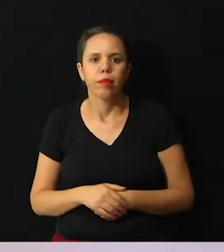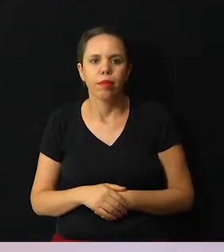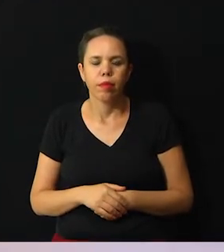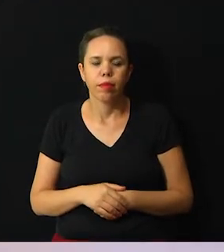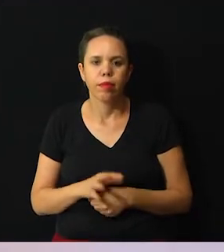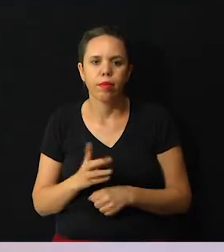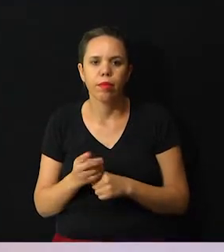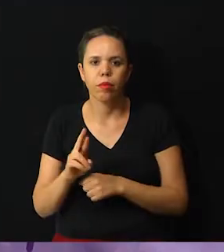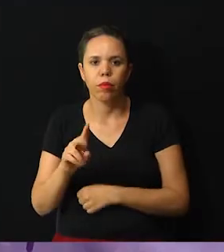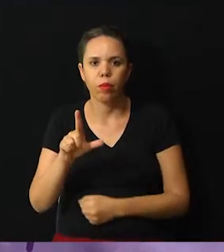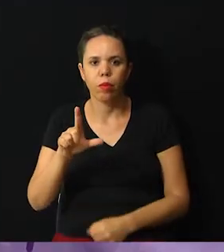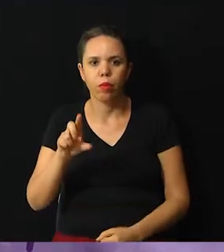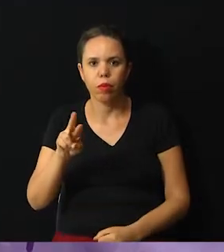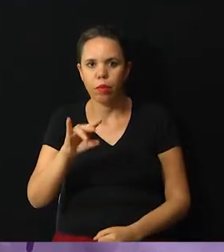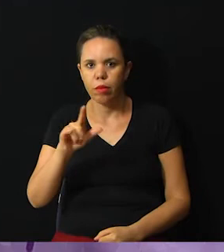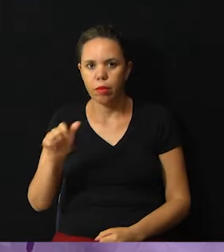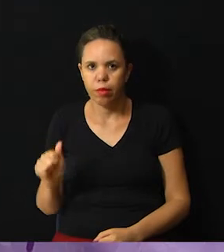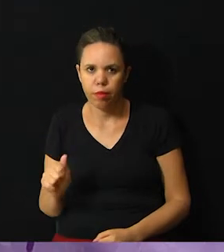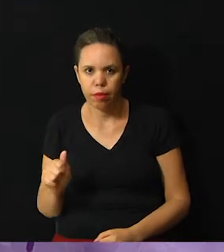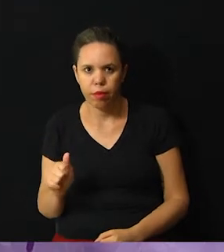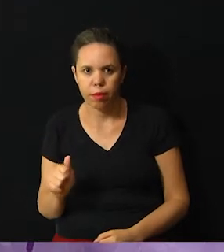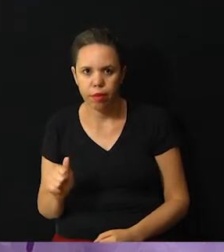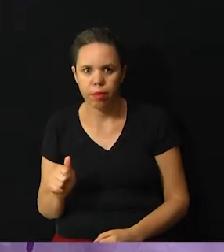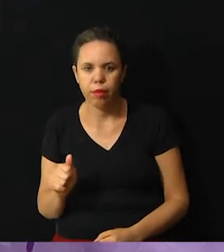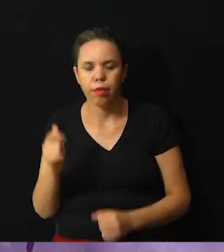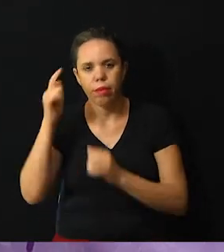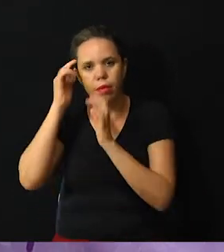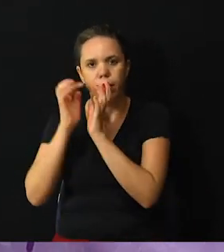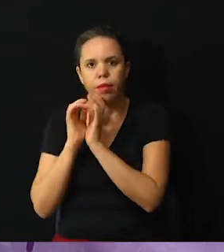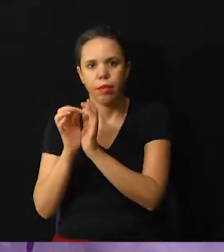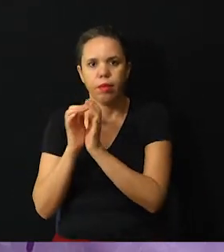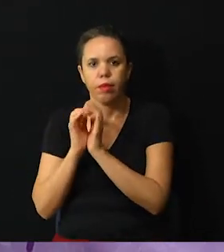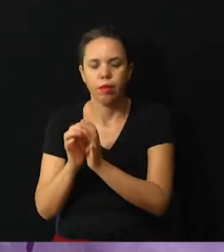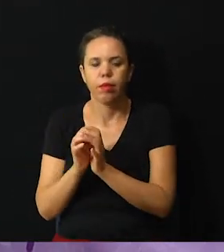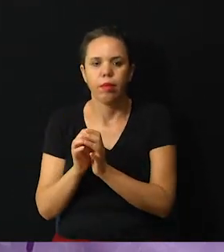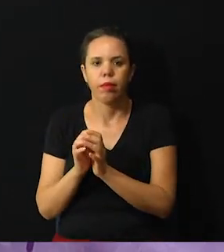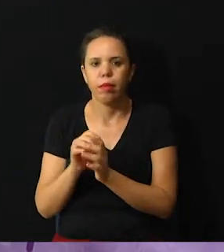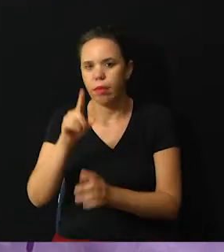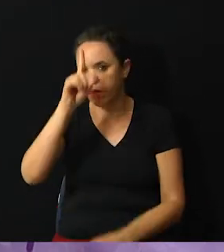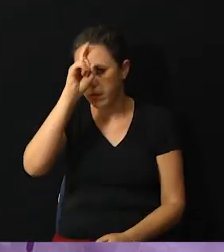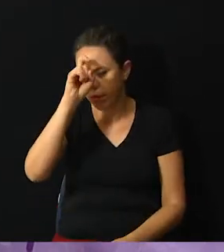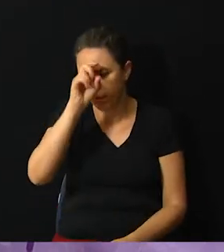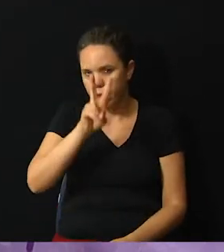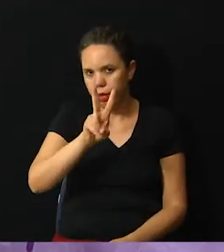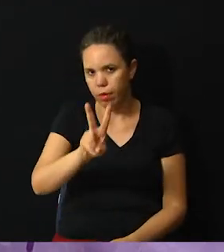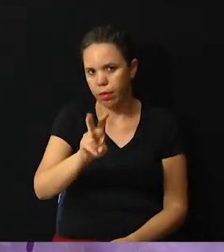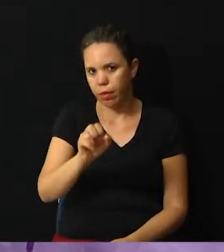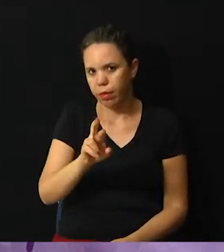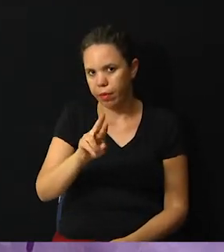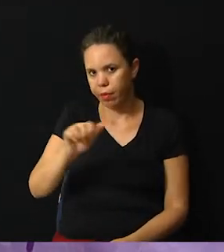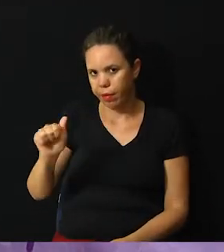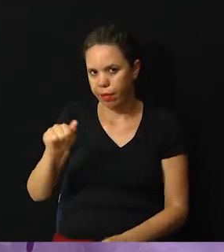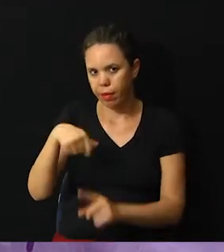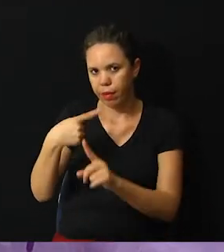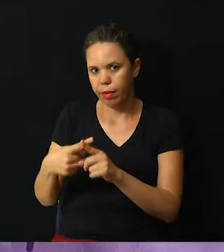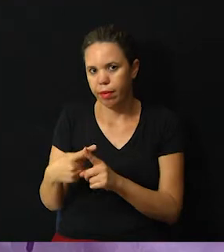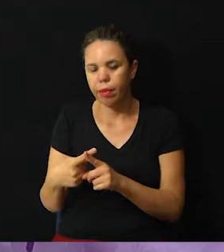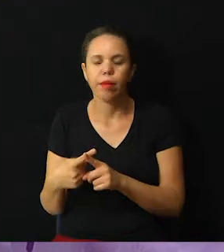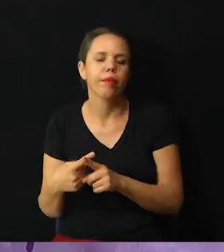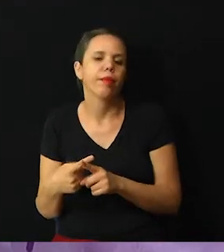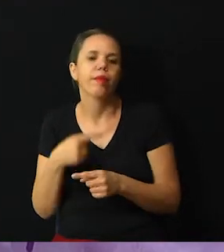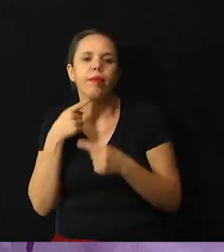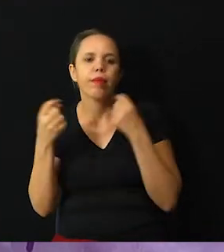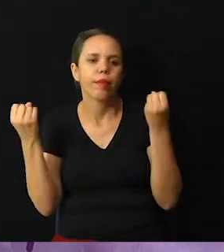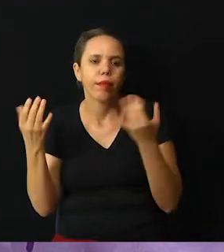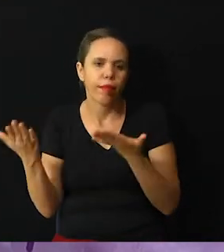Covid-19, a doutora Luísa Piovesana, ela que é neurologista do Vera Cruz Hospital e aceitou o nosso convite para